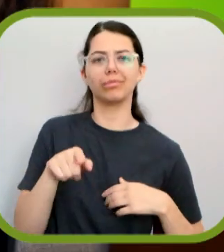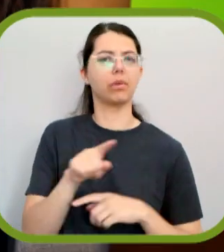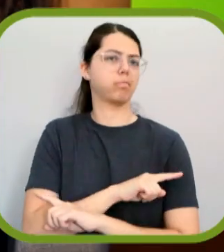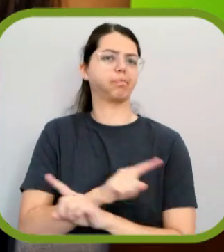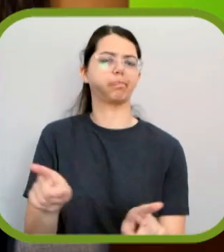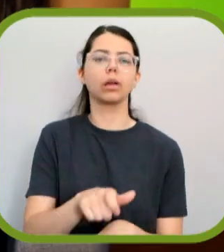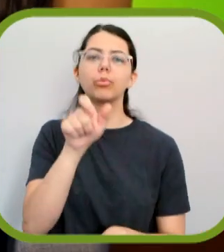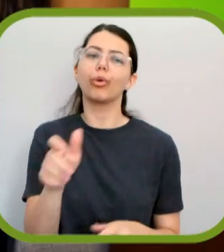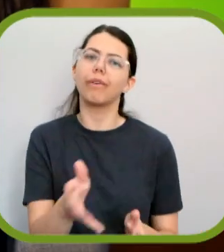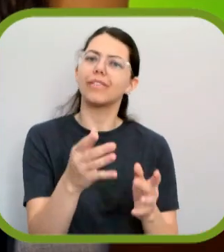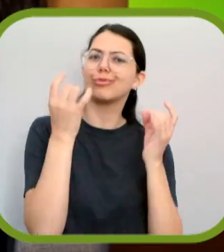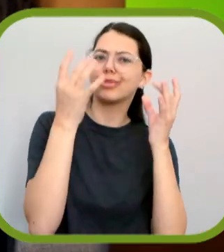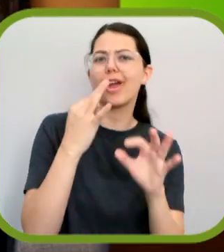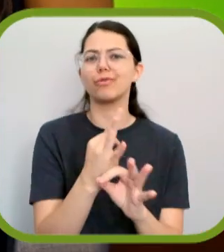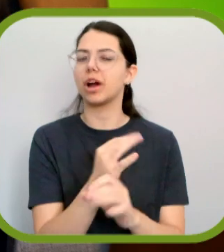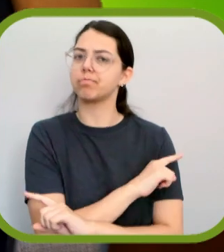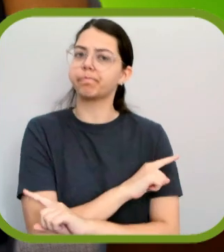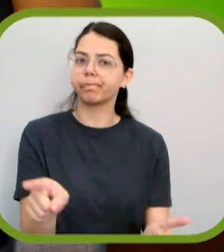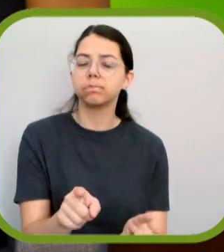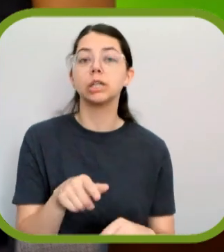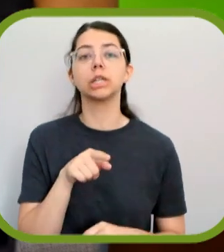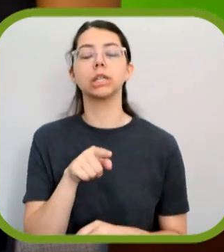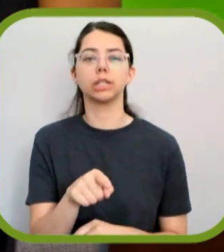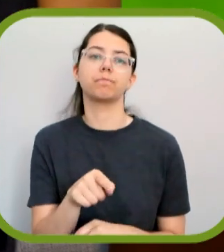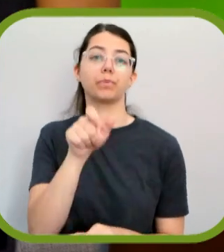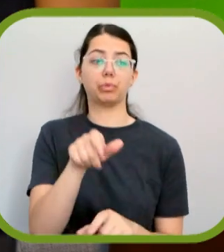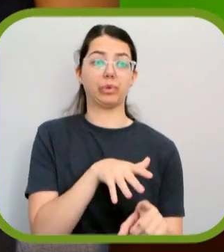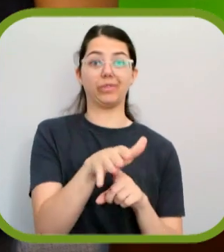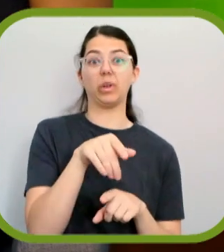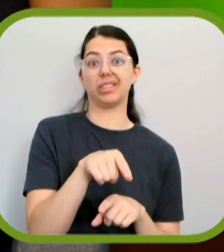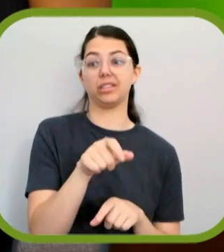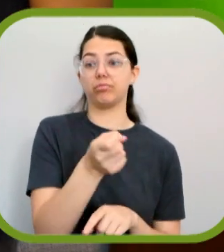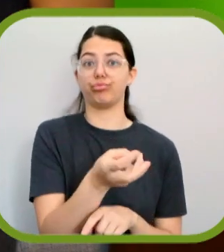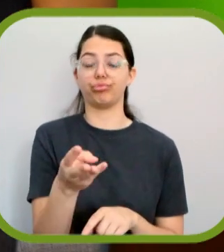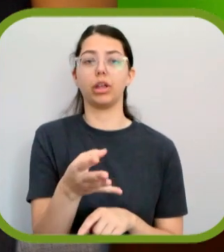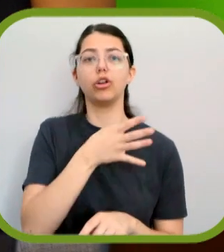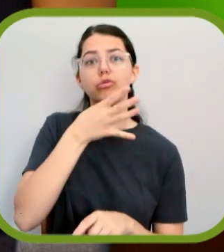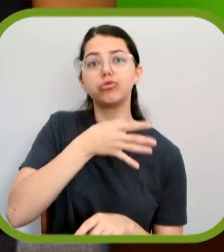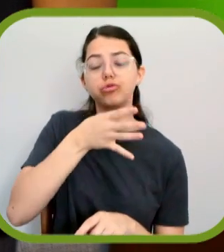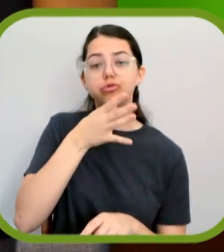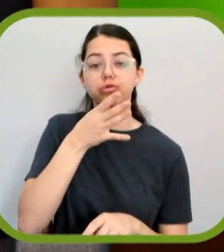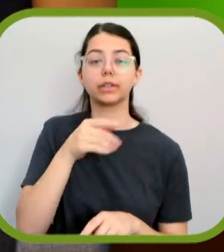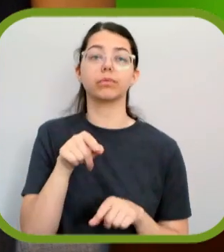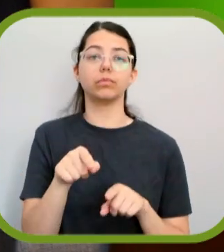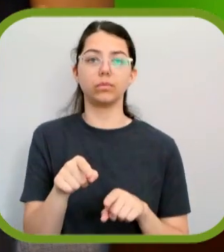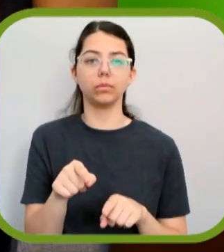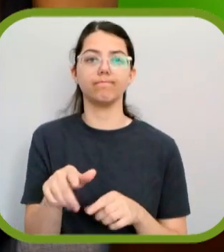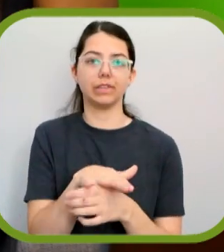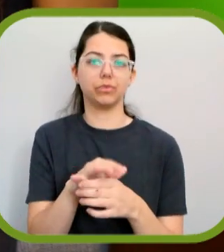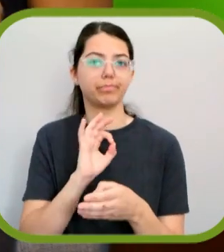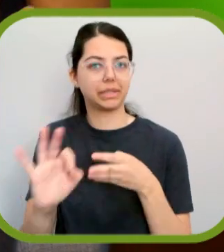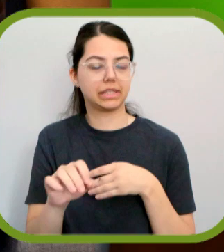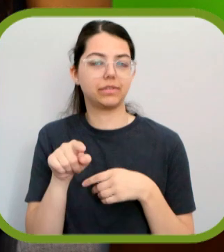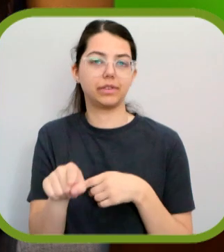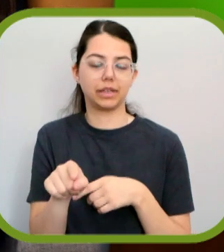amigos, proibir a pessoa de usar certa roupa, proibir a pessoa de se ir divertir e, nesse caso destes influencers, tudo o que eles